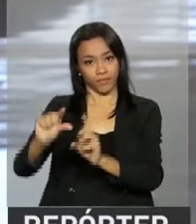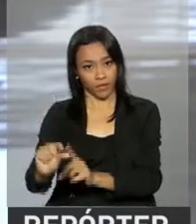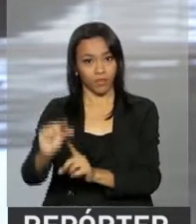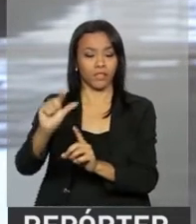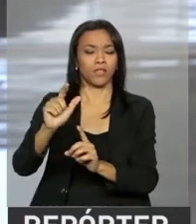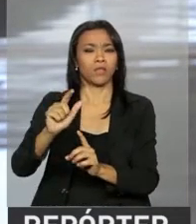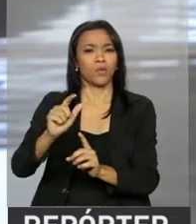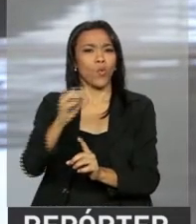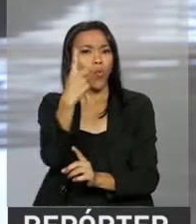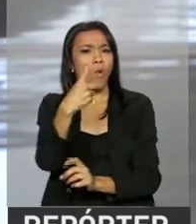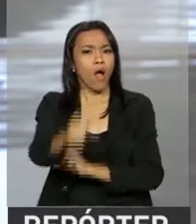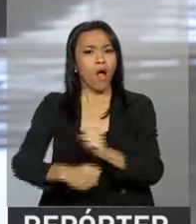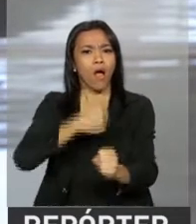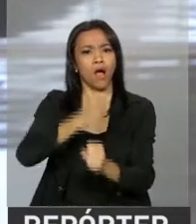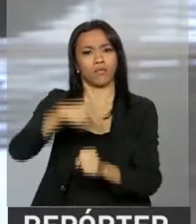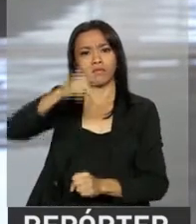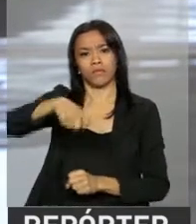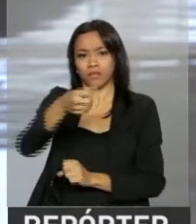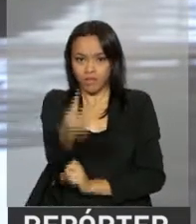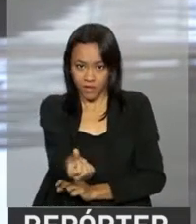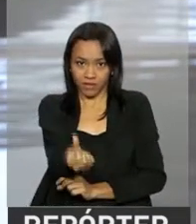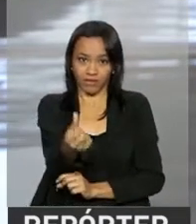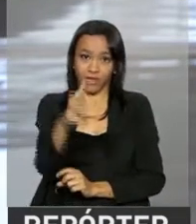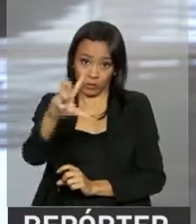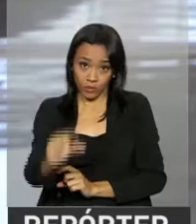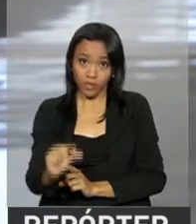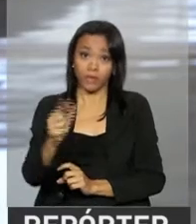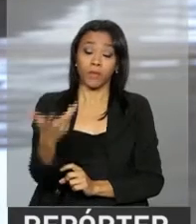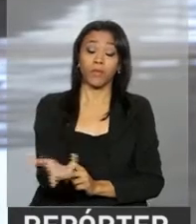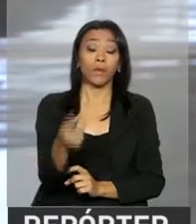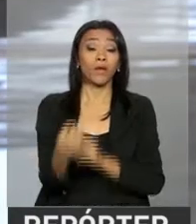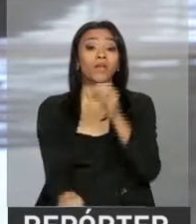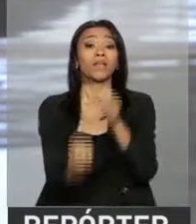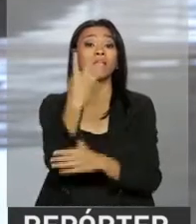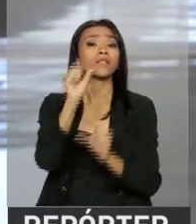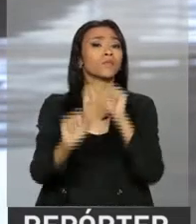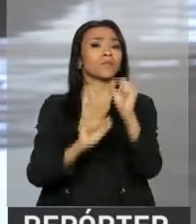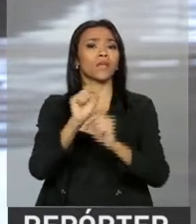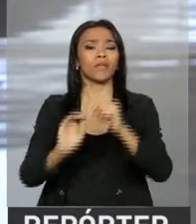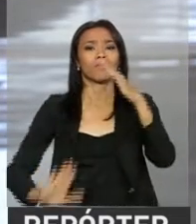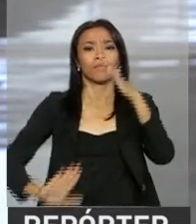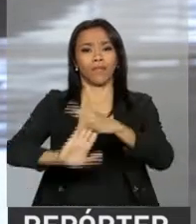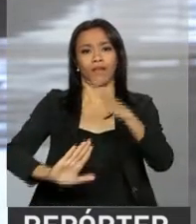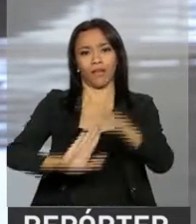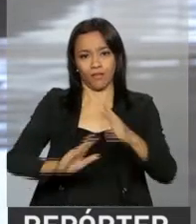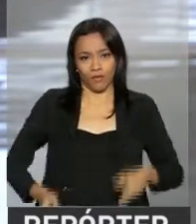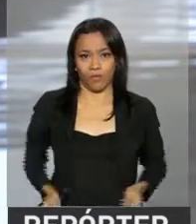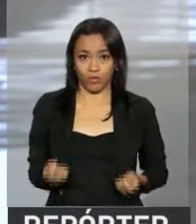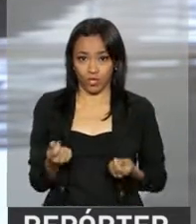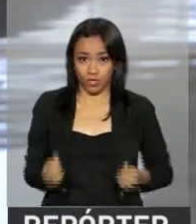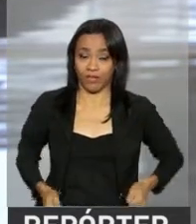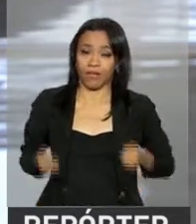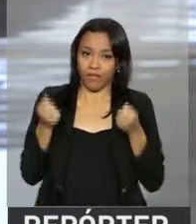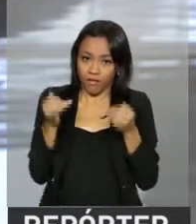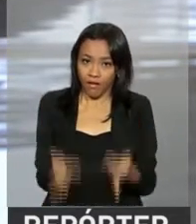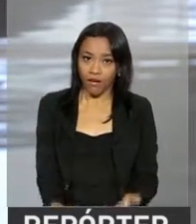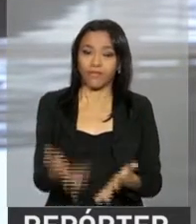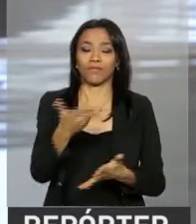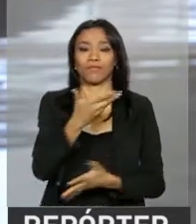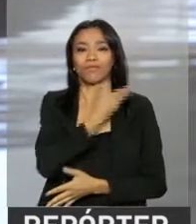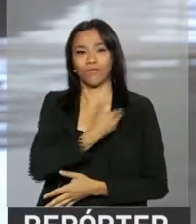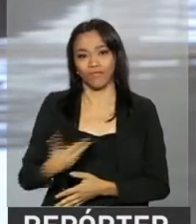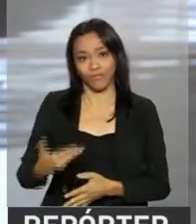período de um ano e meio a contrapartida dos estados é a criação de um teto para o crescimento dos gastos públicos semelhante